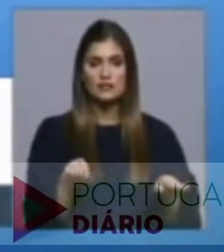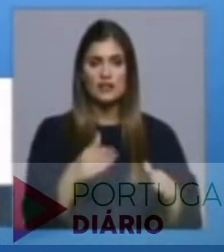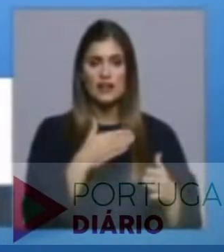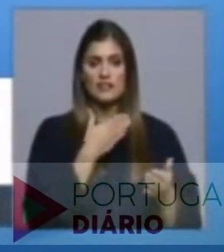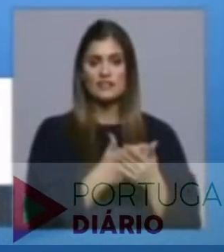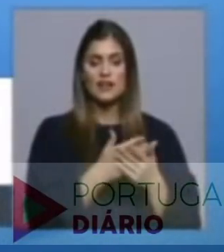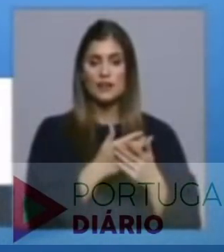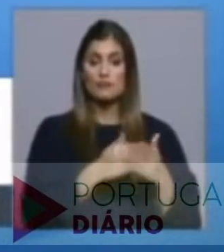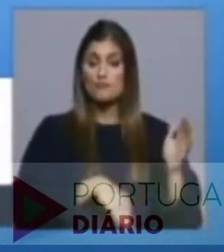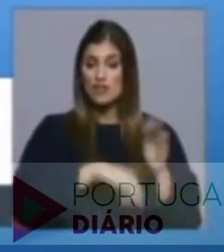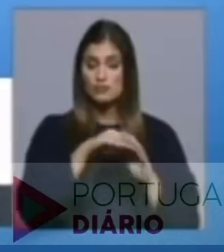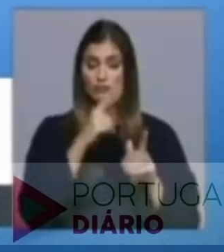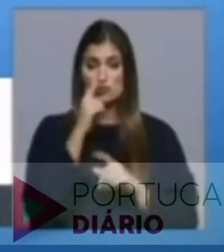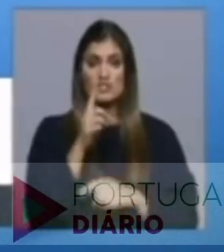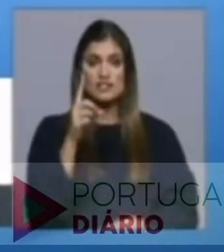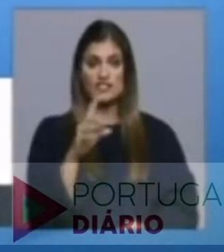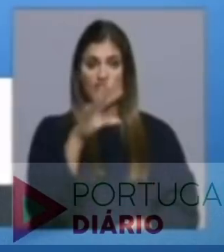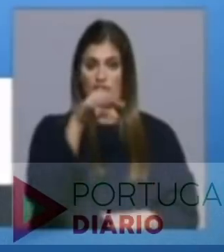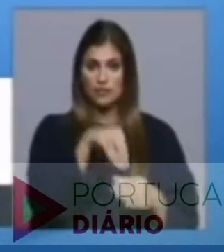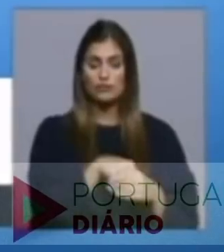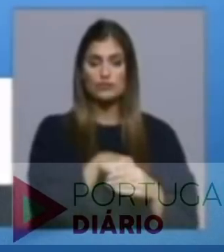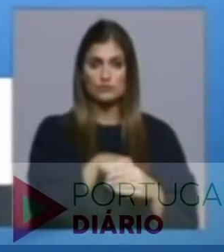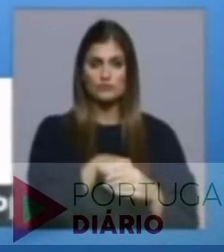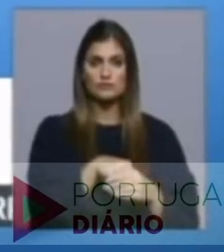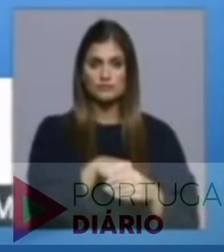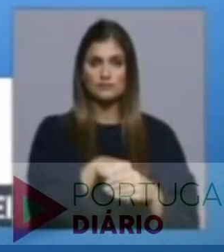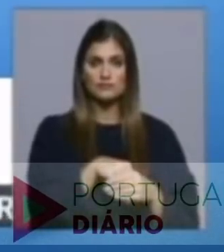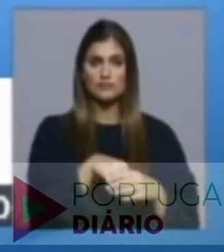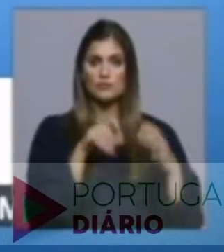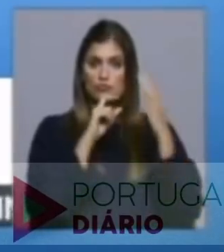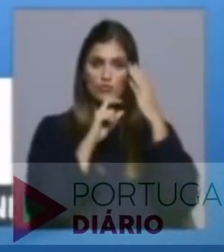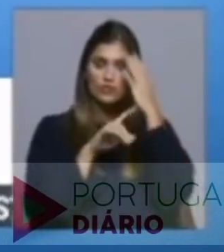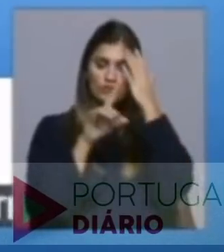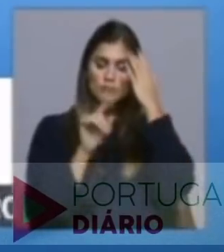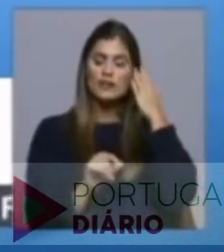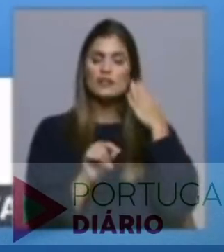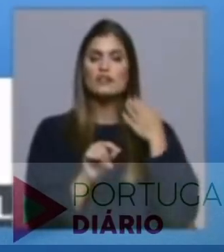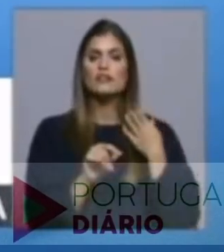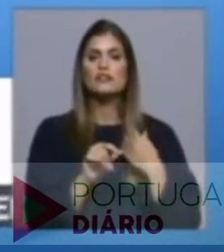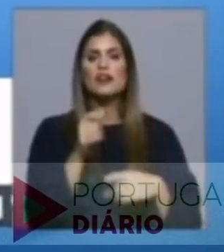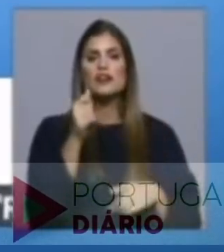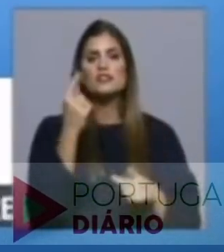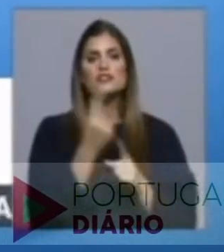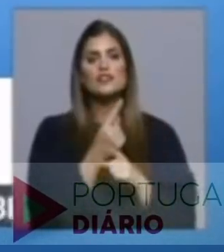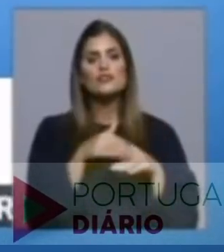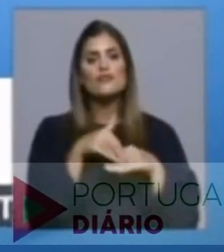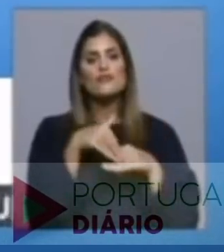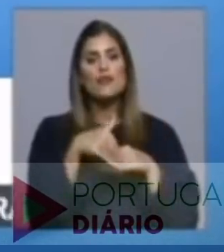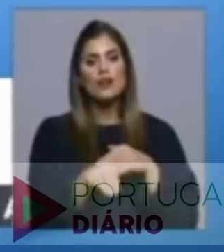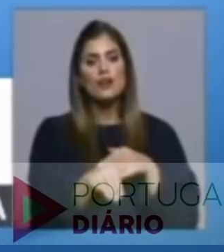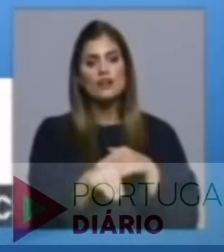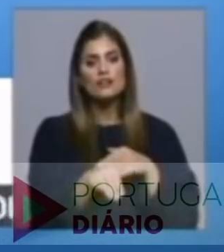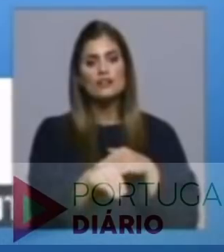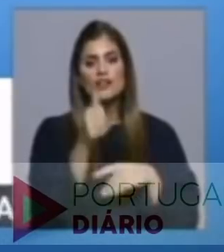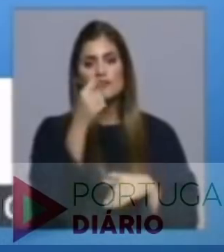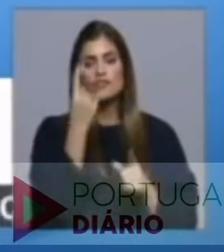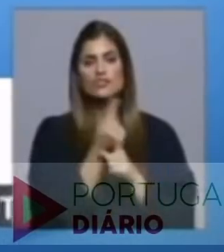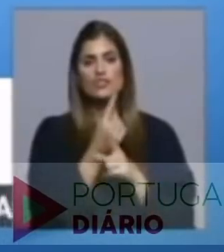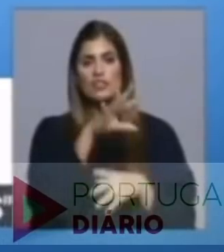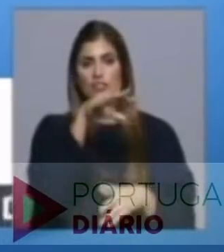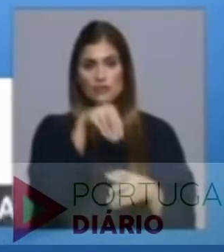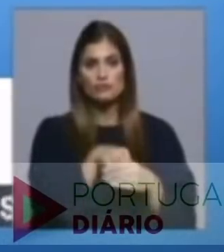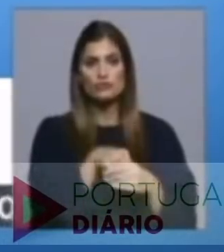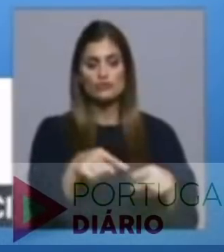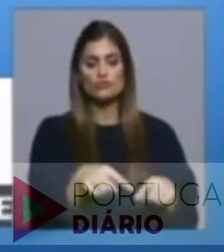6 pessoas no seu interior e poderemos ter grandes eventos exteriores e eventos